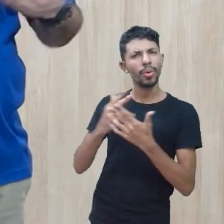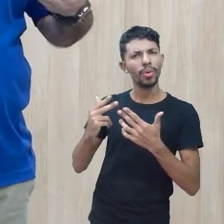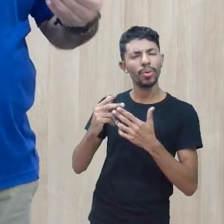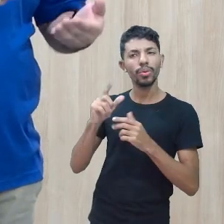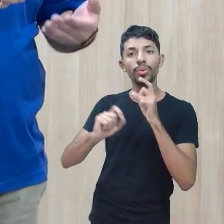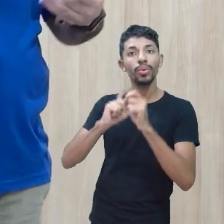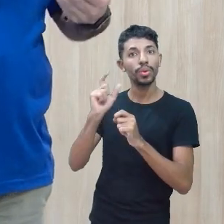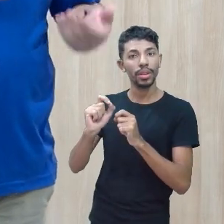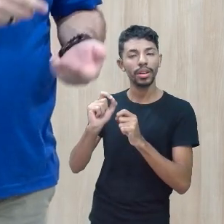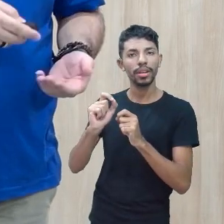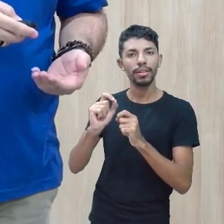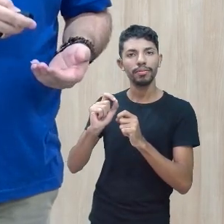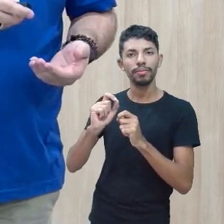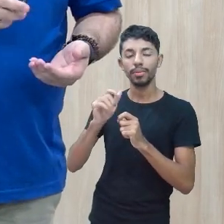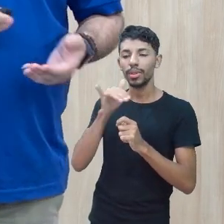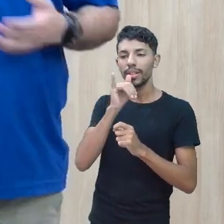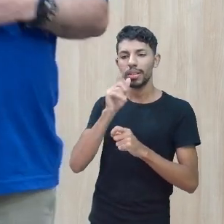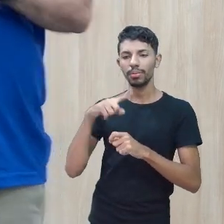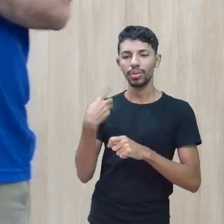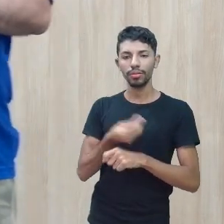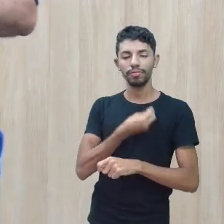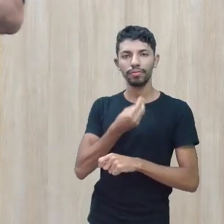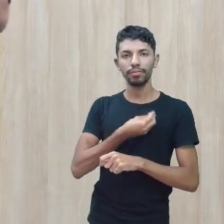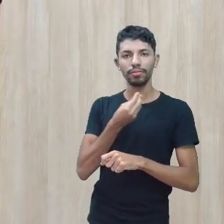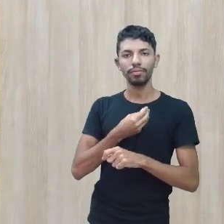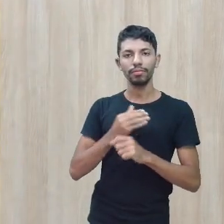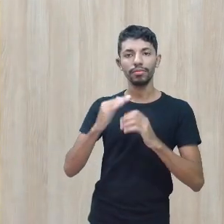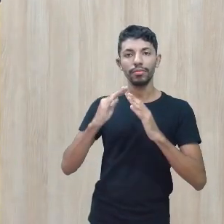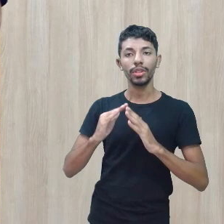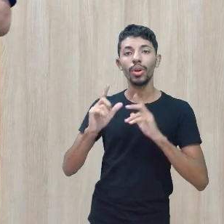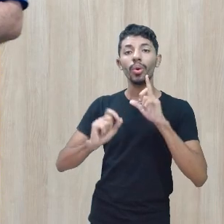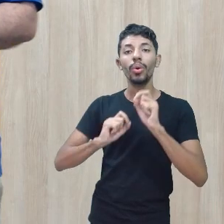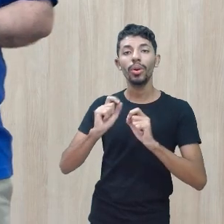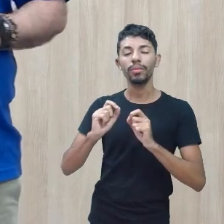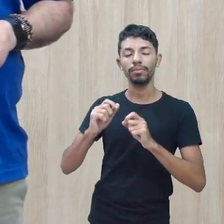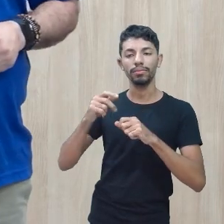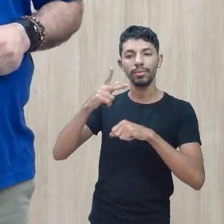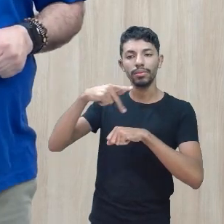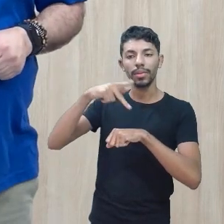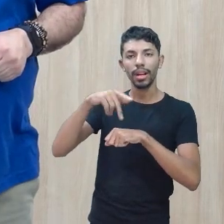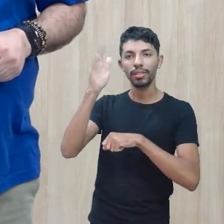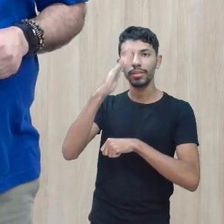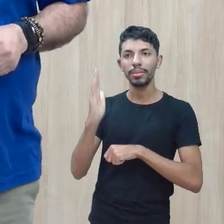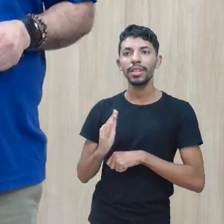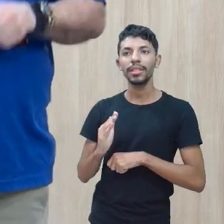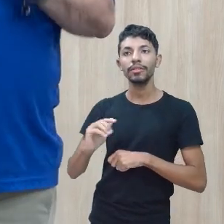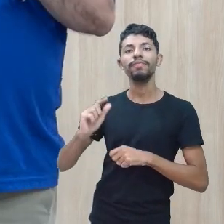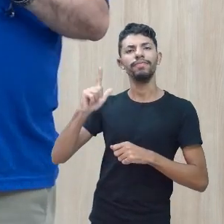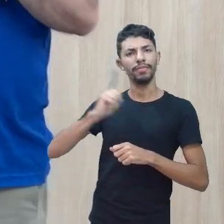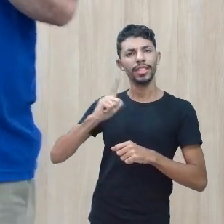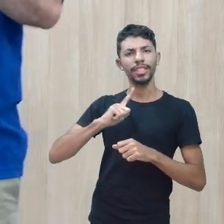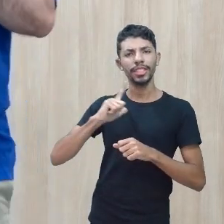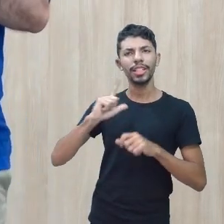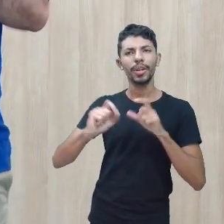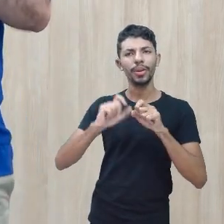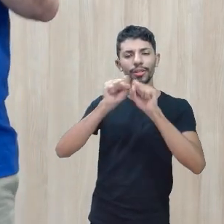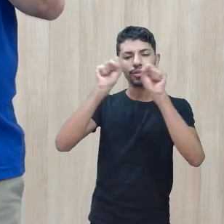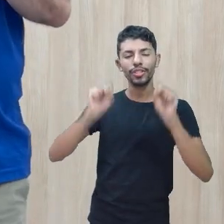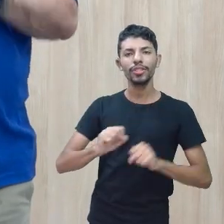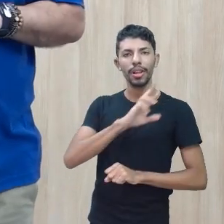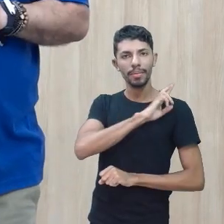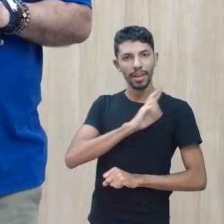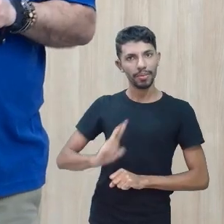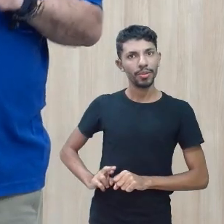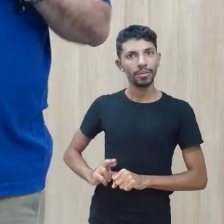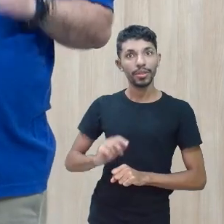um regime republicano. Mas você sabe o que significa república? Fica aí ligado que nós vamos daqui a pouco falar